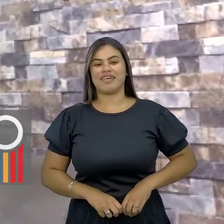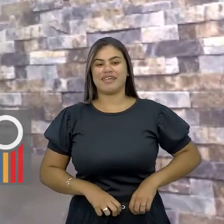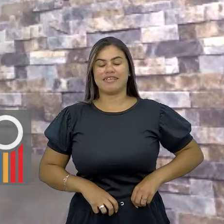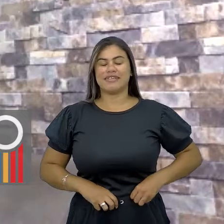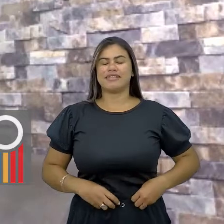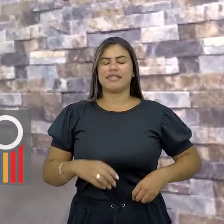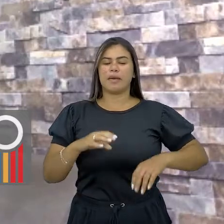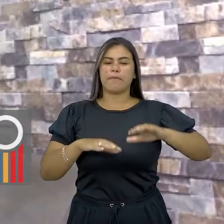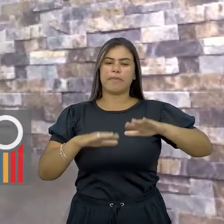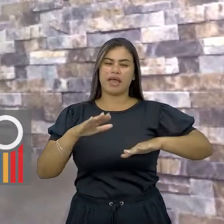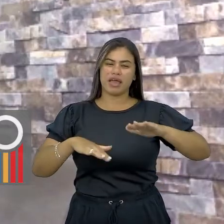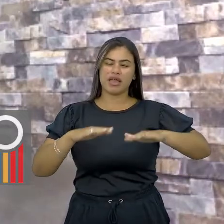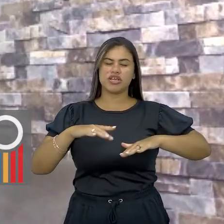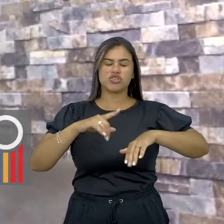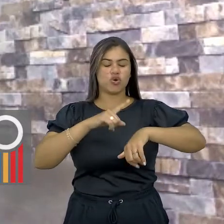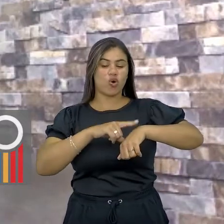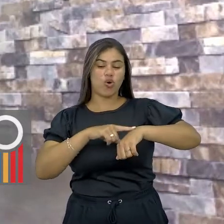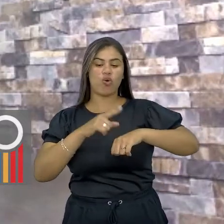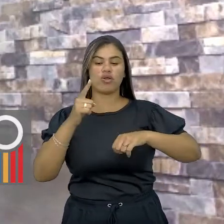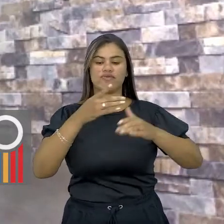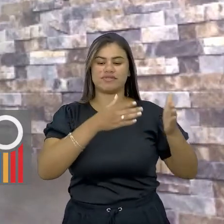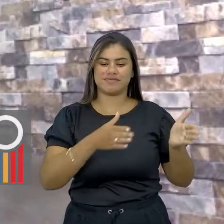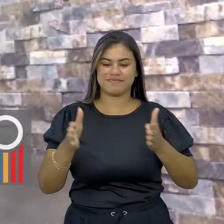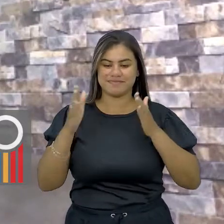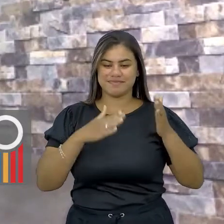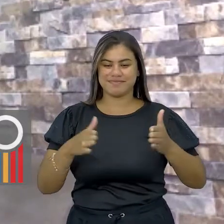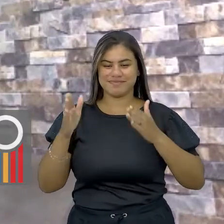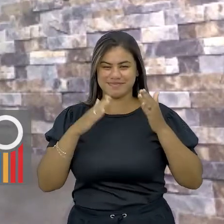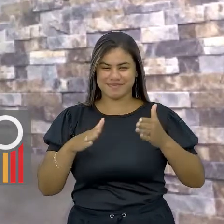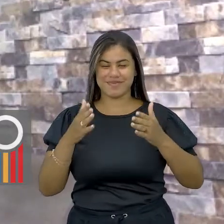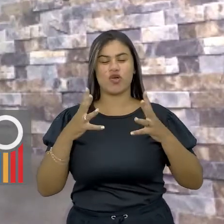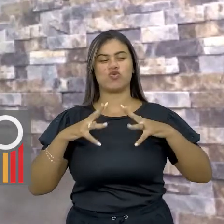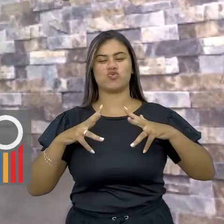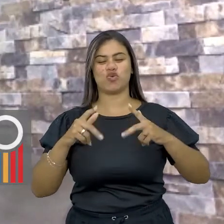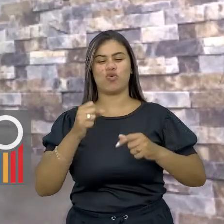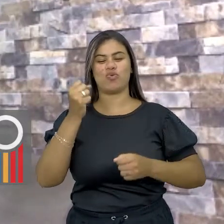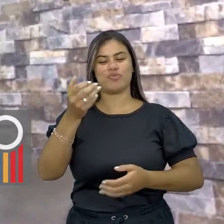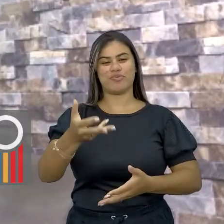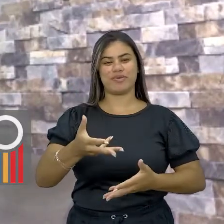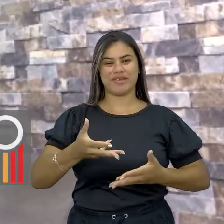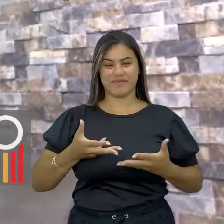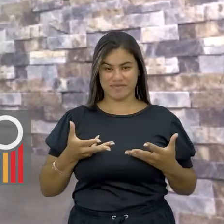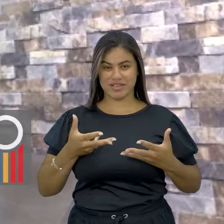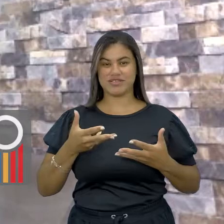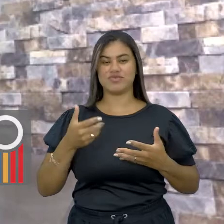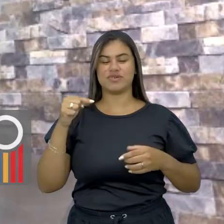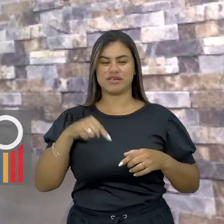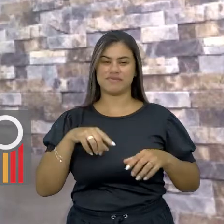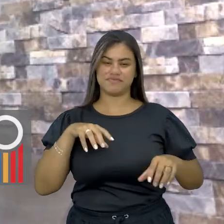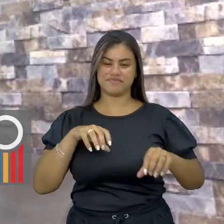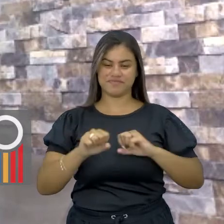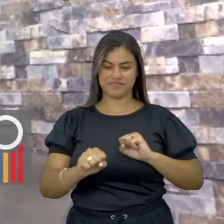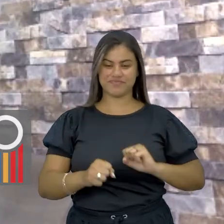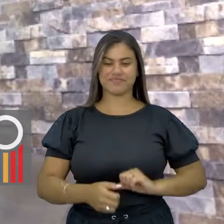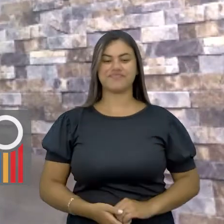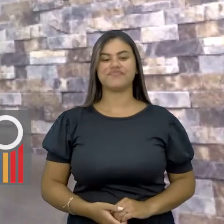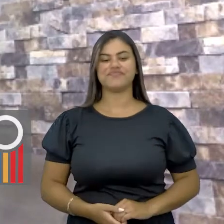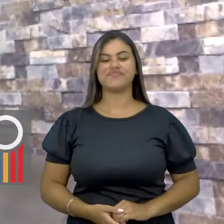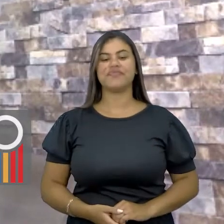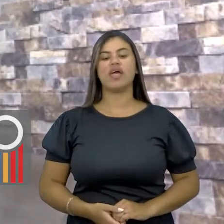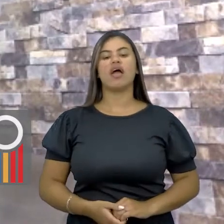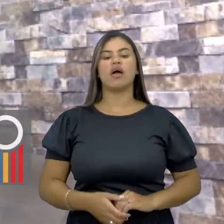vocês estiverem acompanhando essa formação, sejam todos muito bem-vindos a mais uma formação do programa